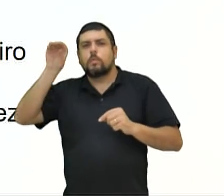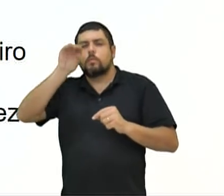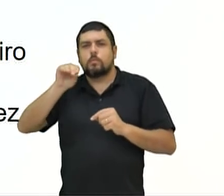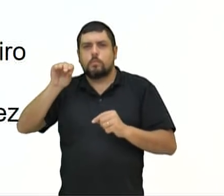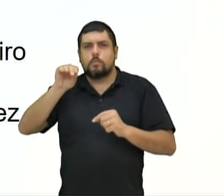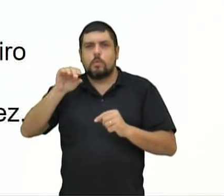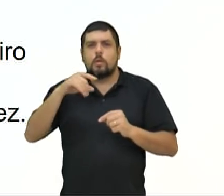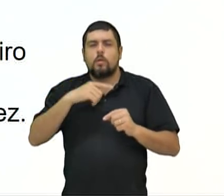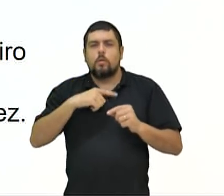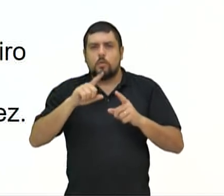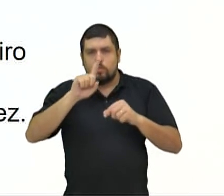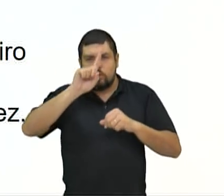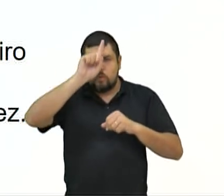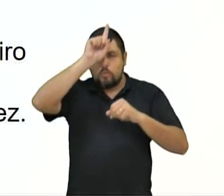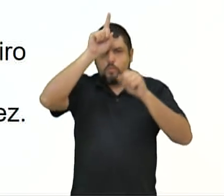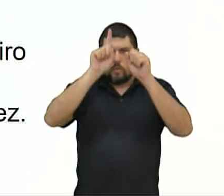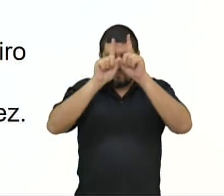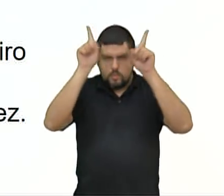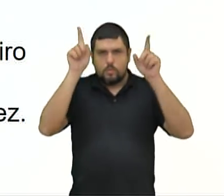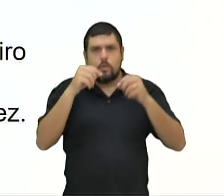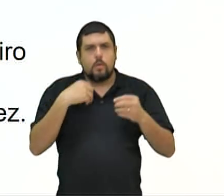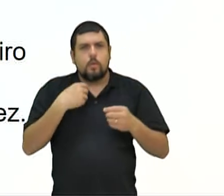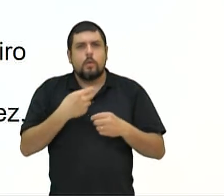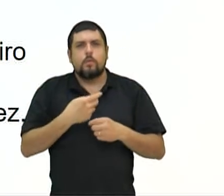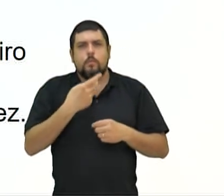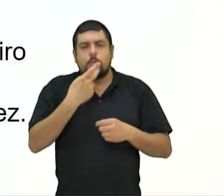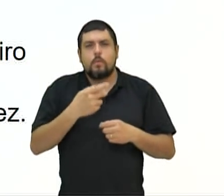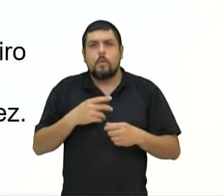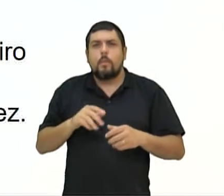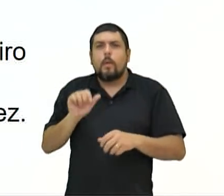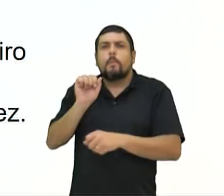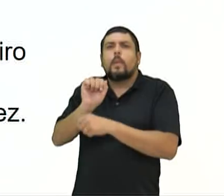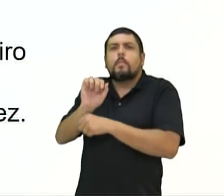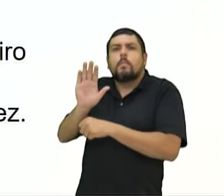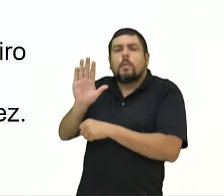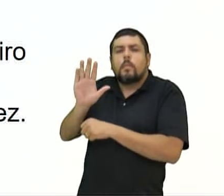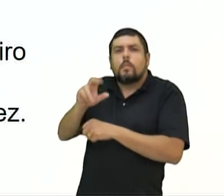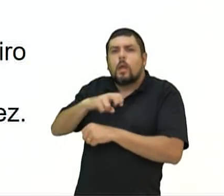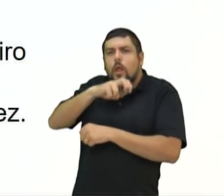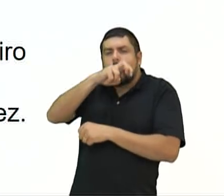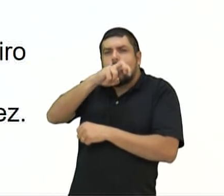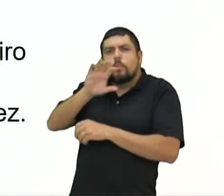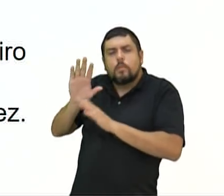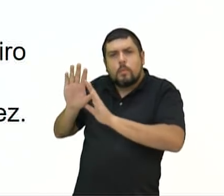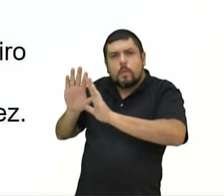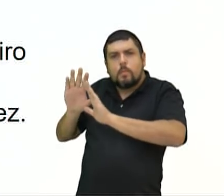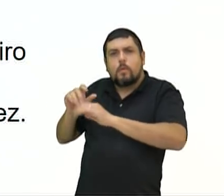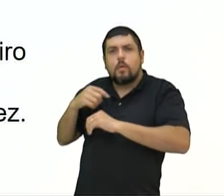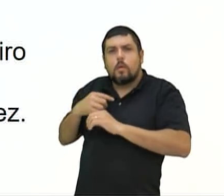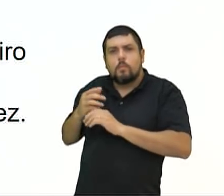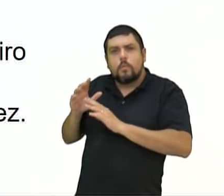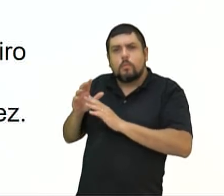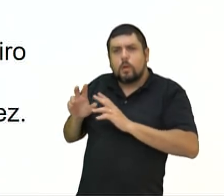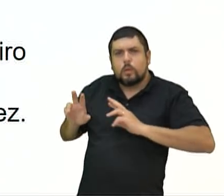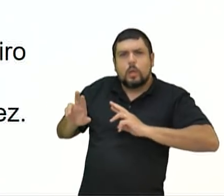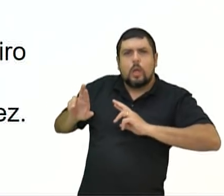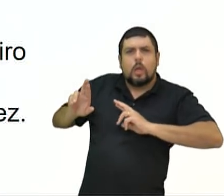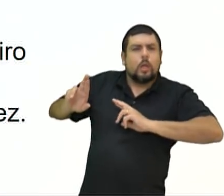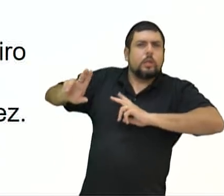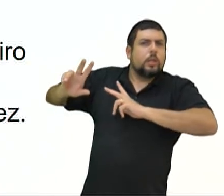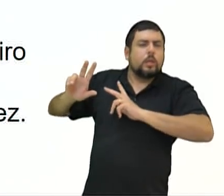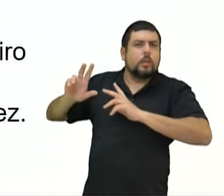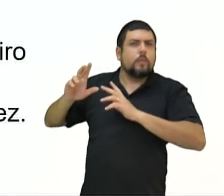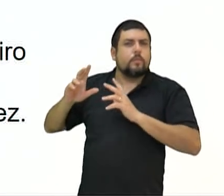fala do Cebolinha dizendo: "Pela aí, Mônica, vamos resolver nossas diferenças de um